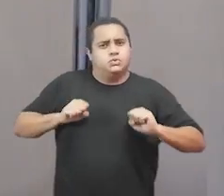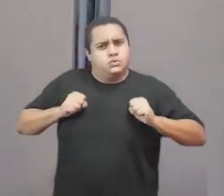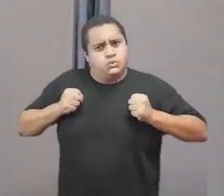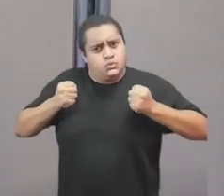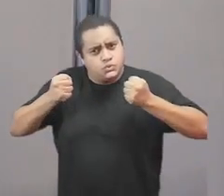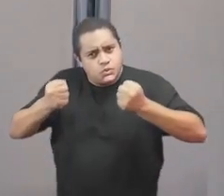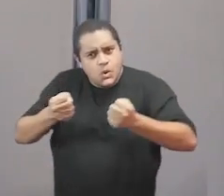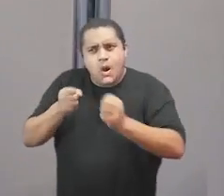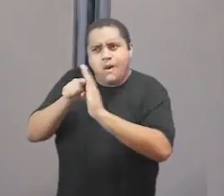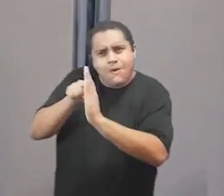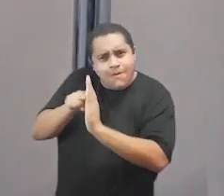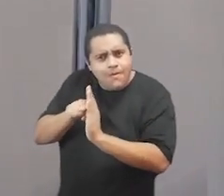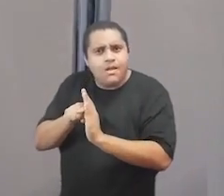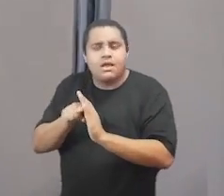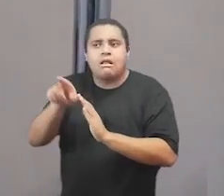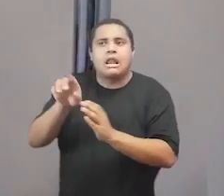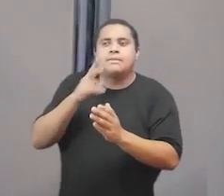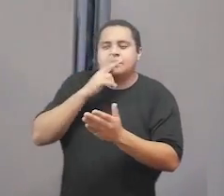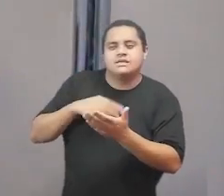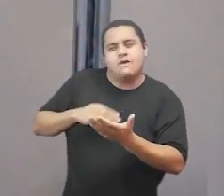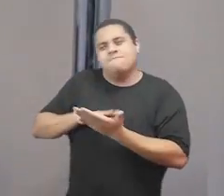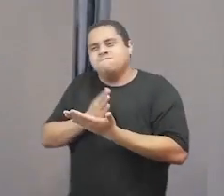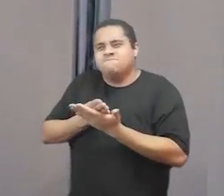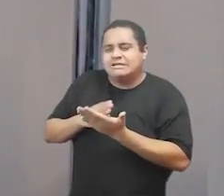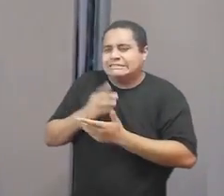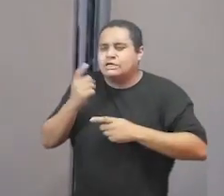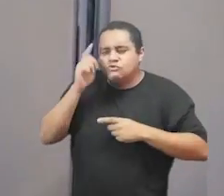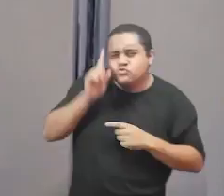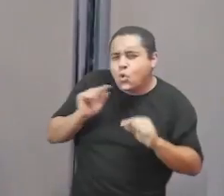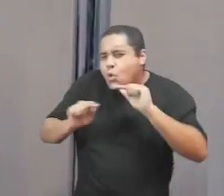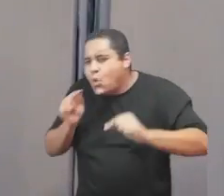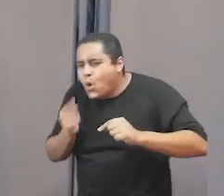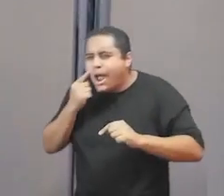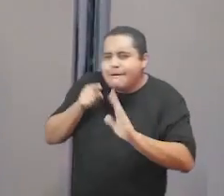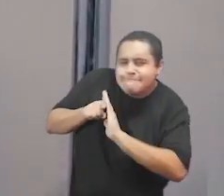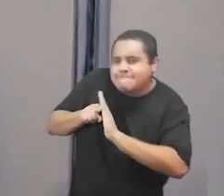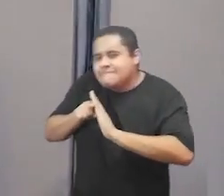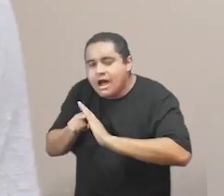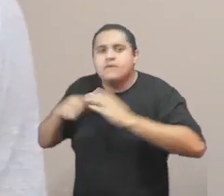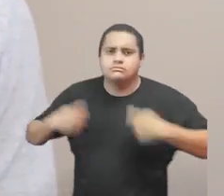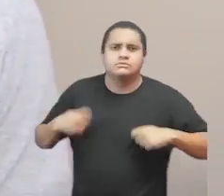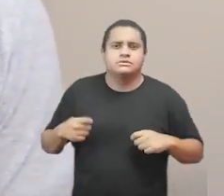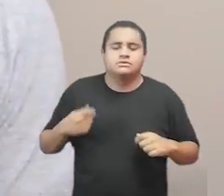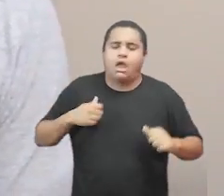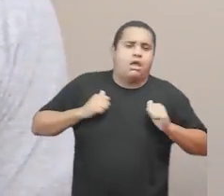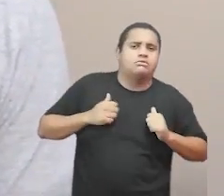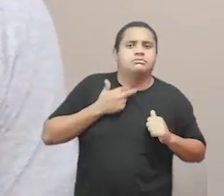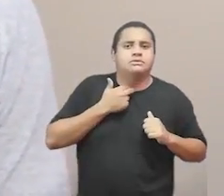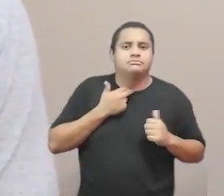obrigatoriamente não está na zona de conforto. Está na zona de desconforto, porque se você está aprendendo é porque você não sabe. Você não sabe, está aqui fora.